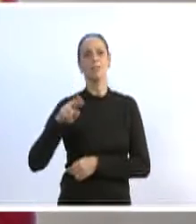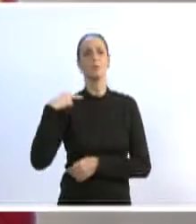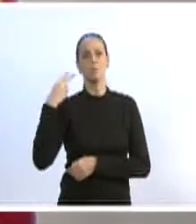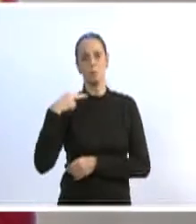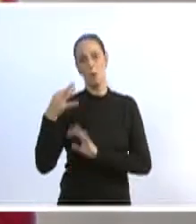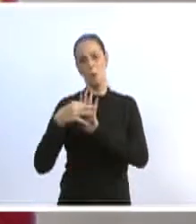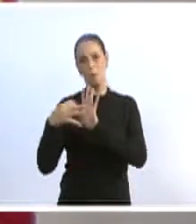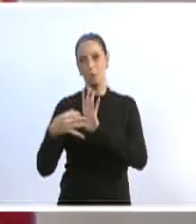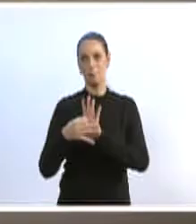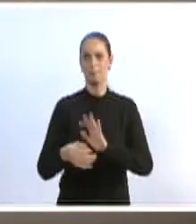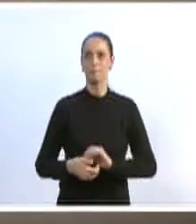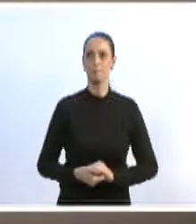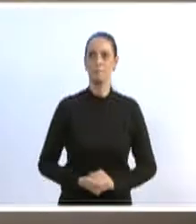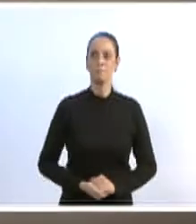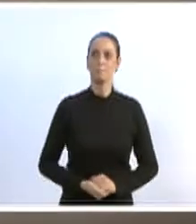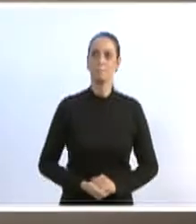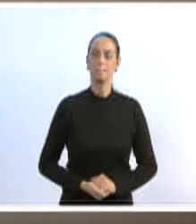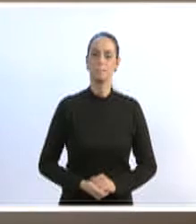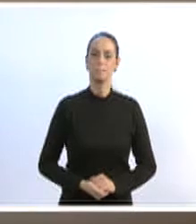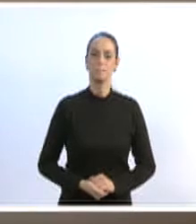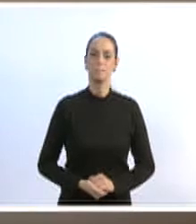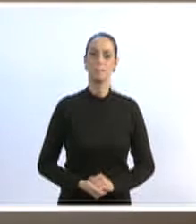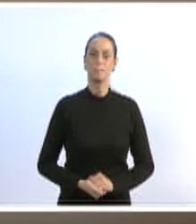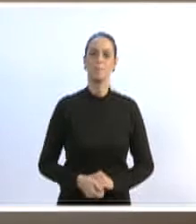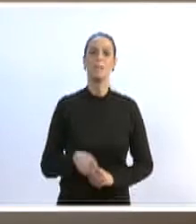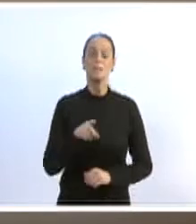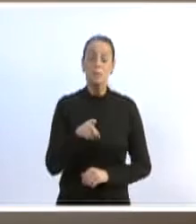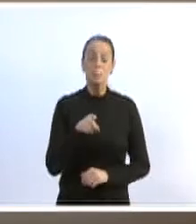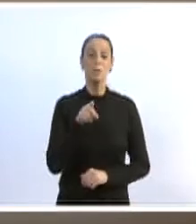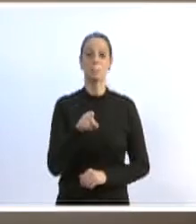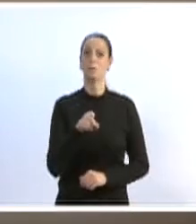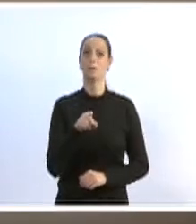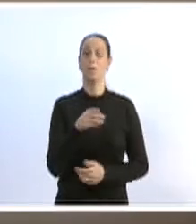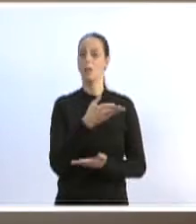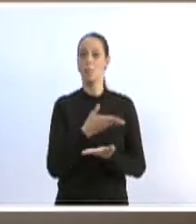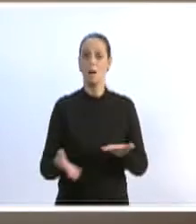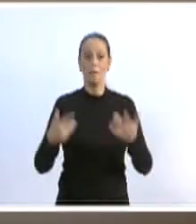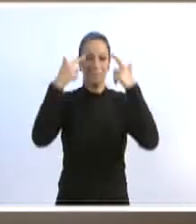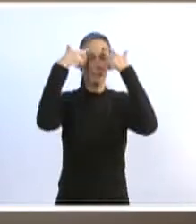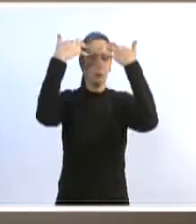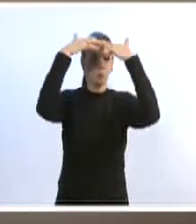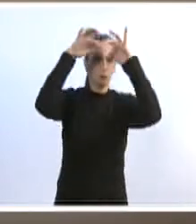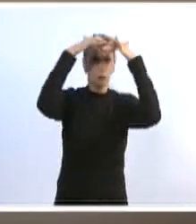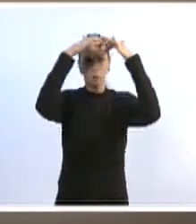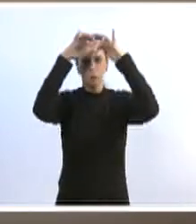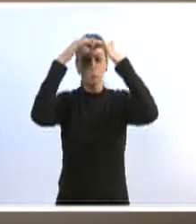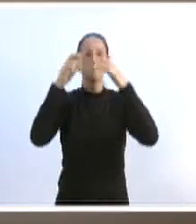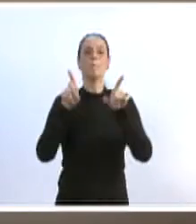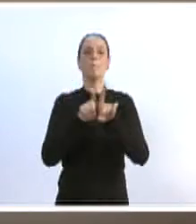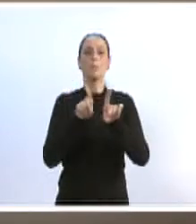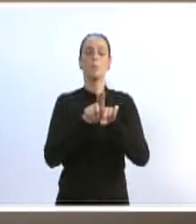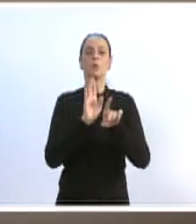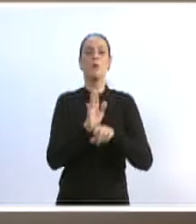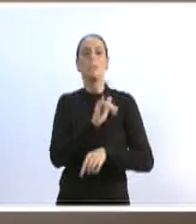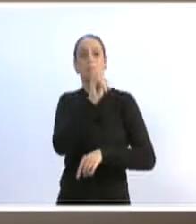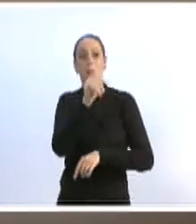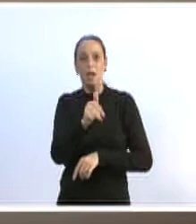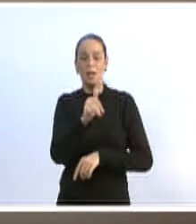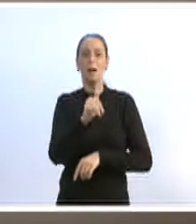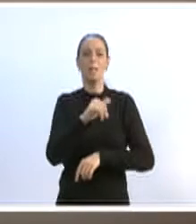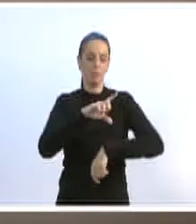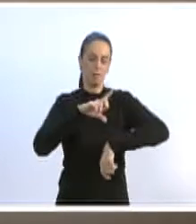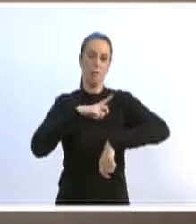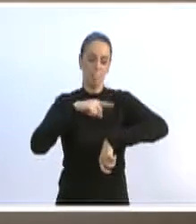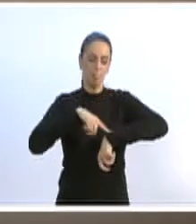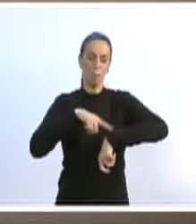césar assim pra não perder o raciocínio quero já leandro irmão lhe passar dois